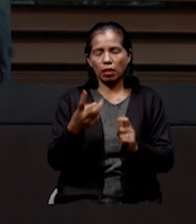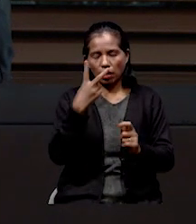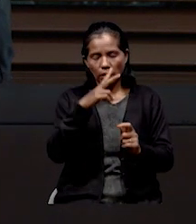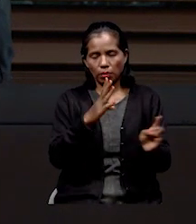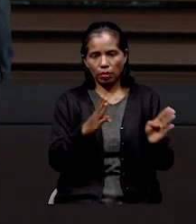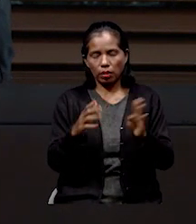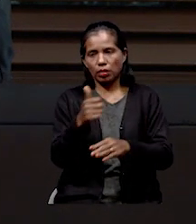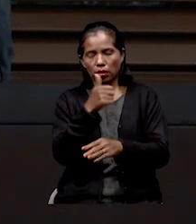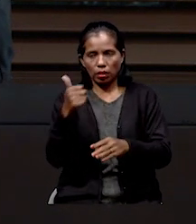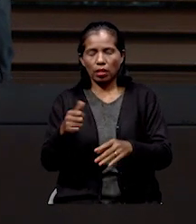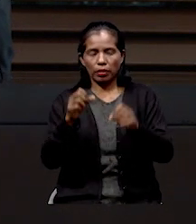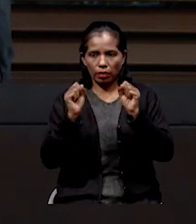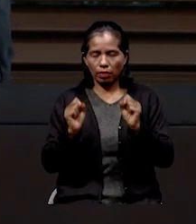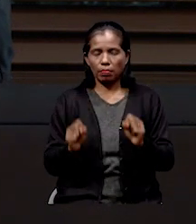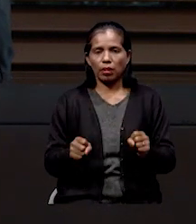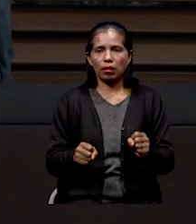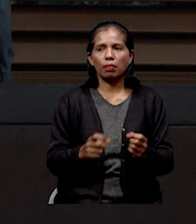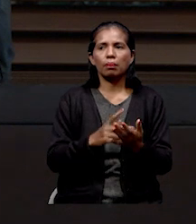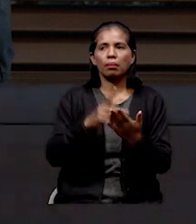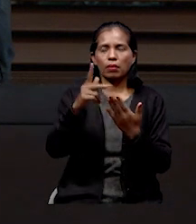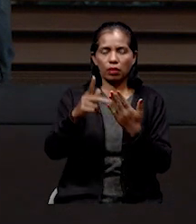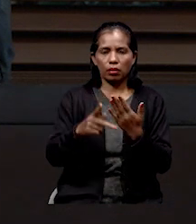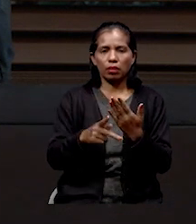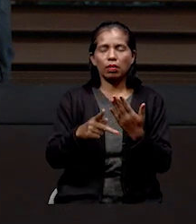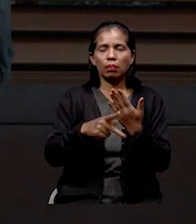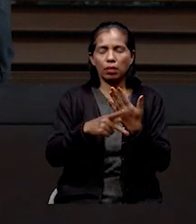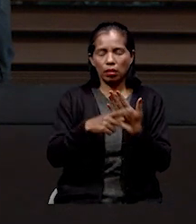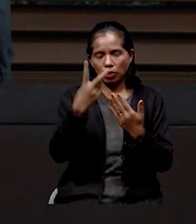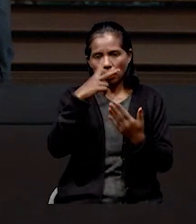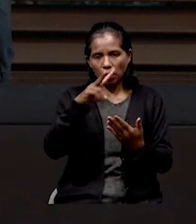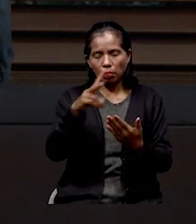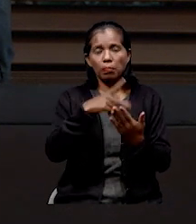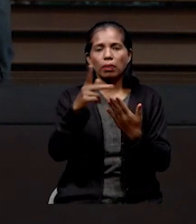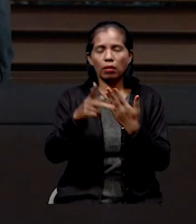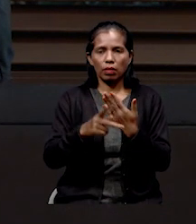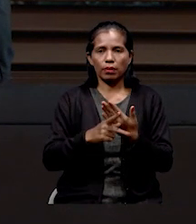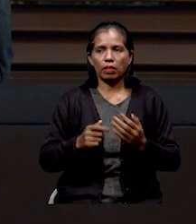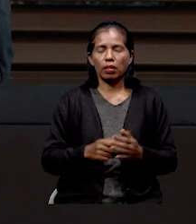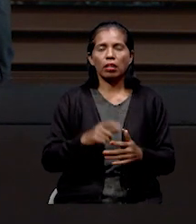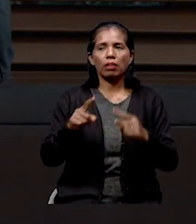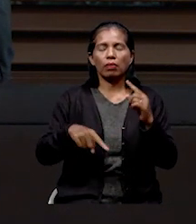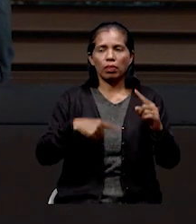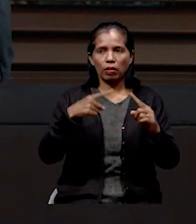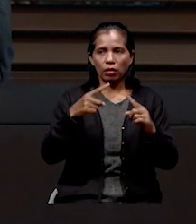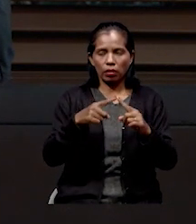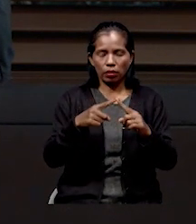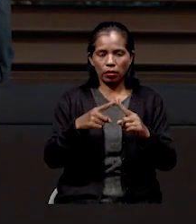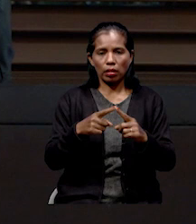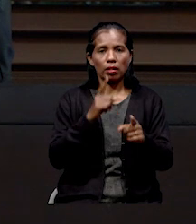atau bele programa apa atau harap proses ini bahira resultar non